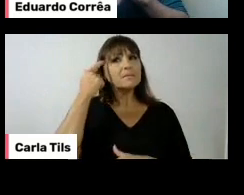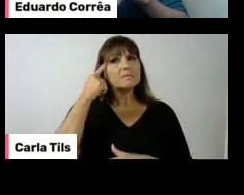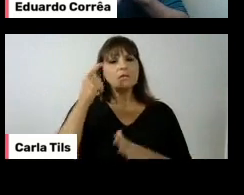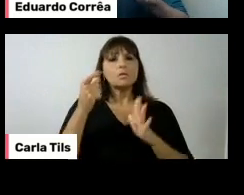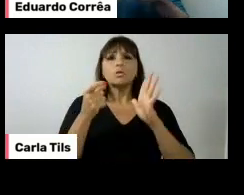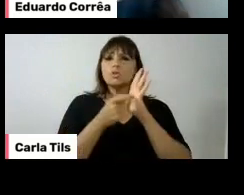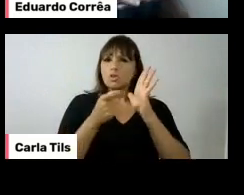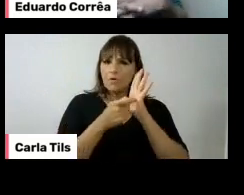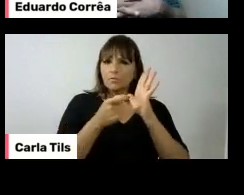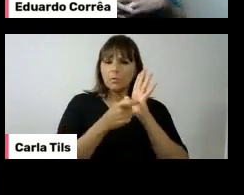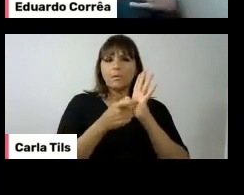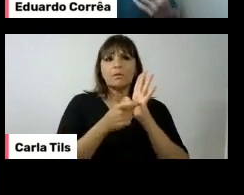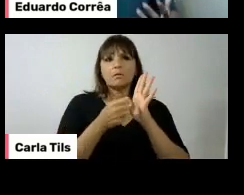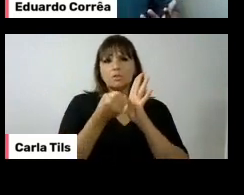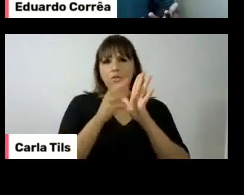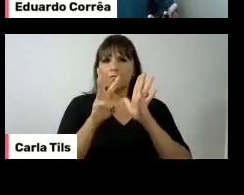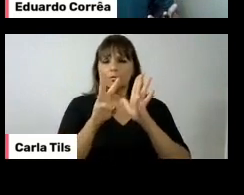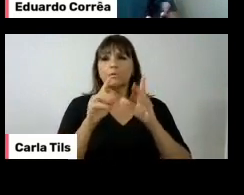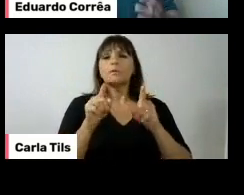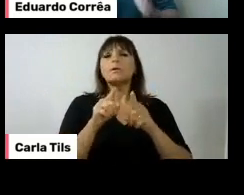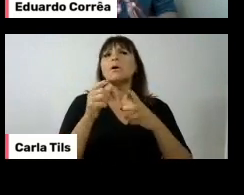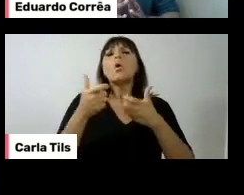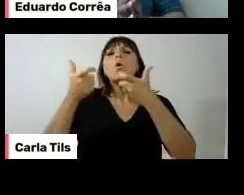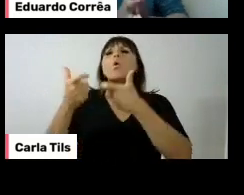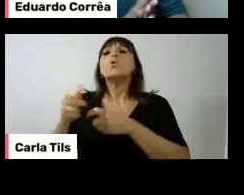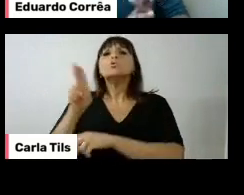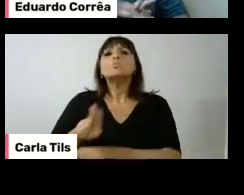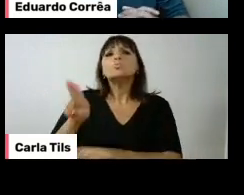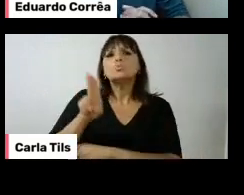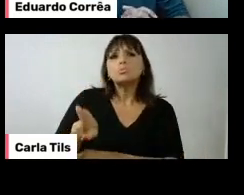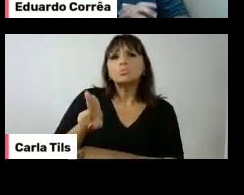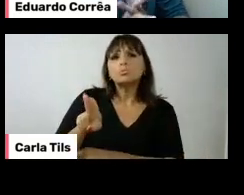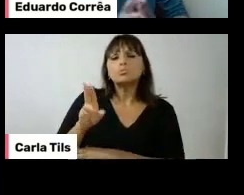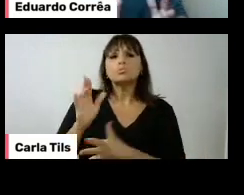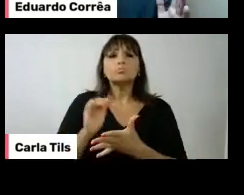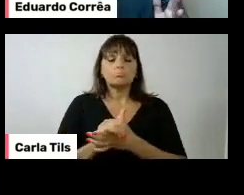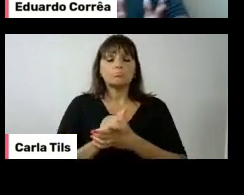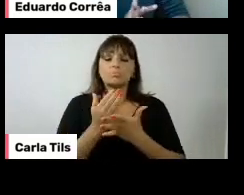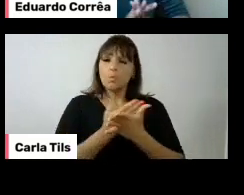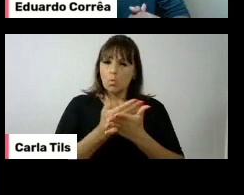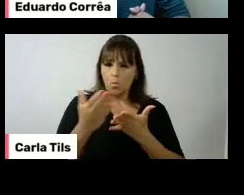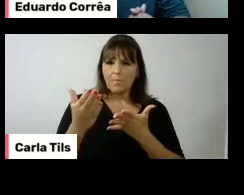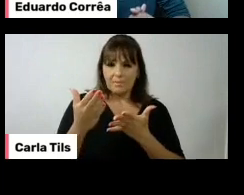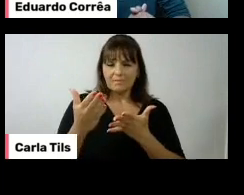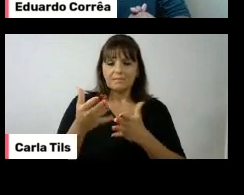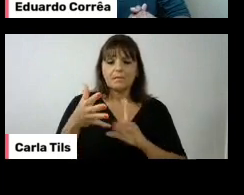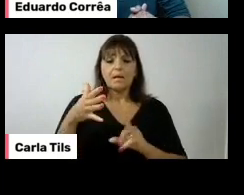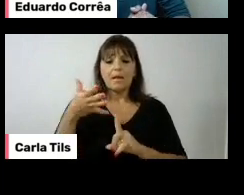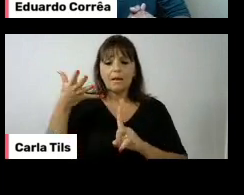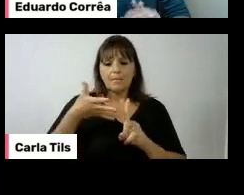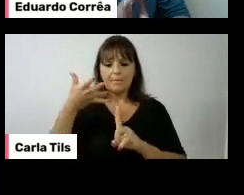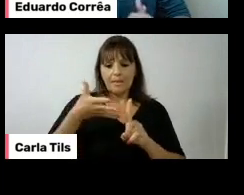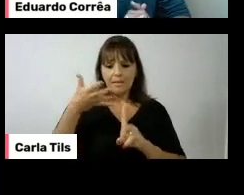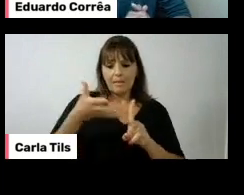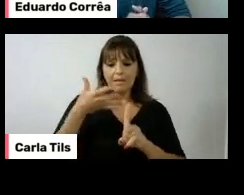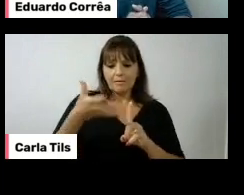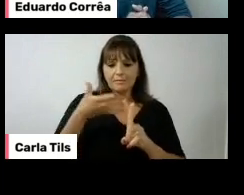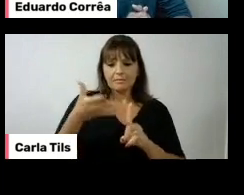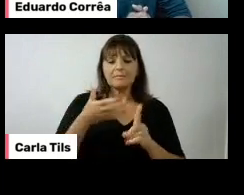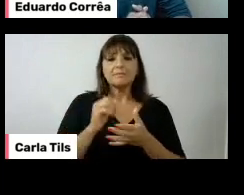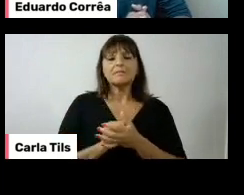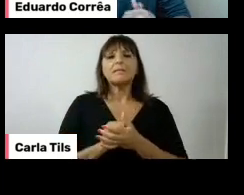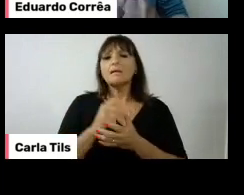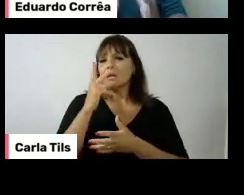ok, eu uso o meu software onde? E eu vou começar essa palestra igual como eu comecei também na edição de São